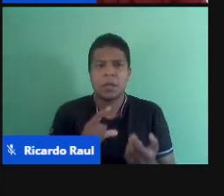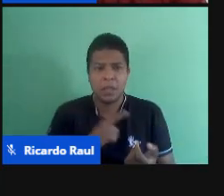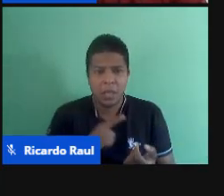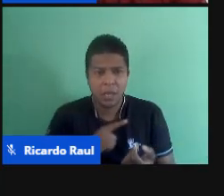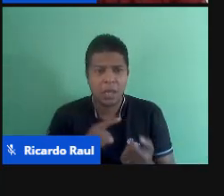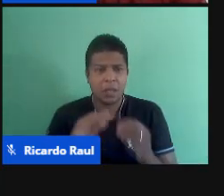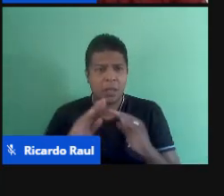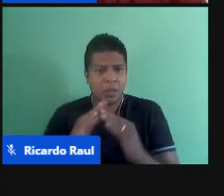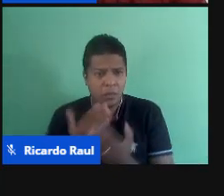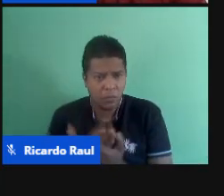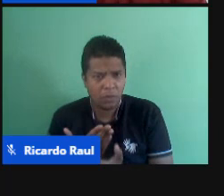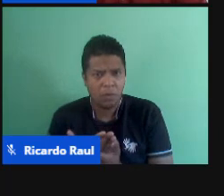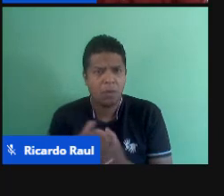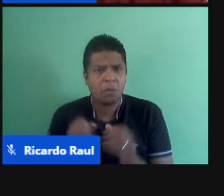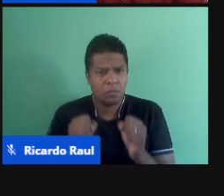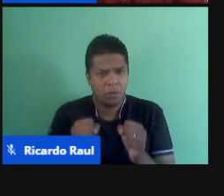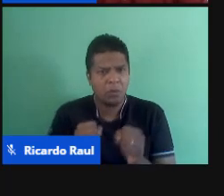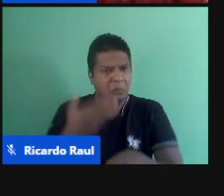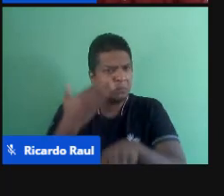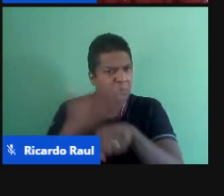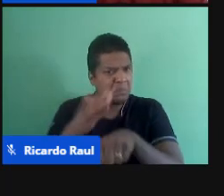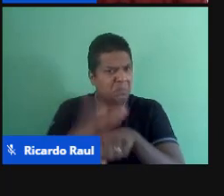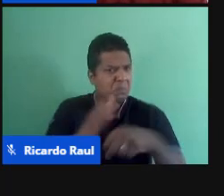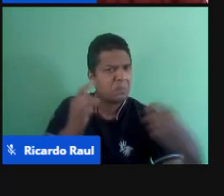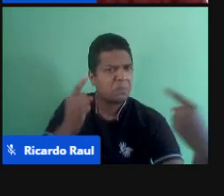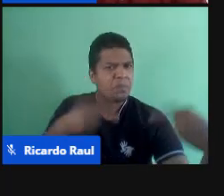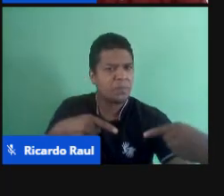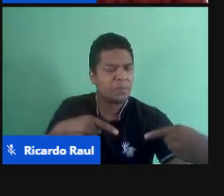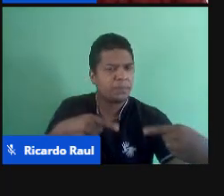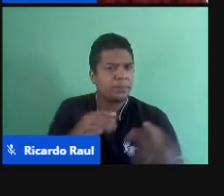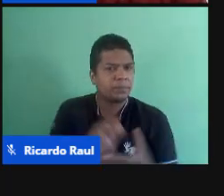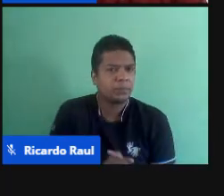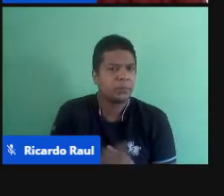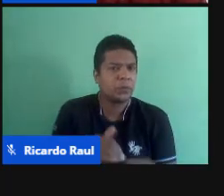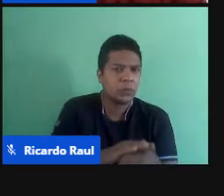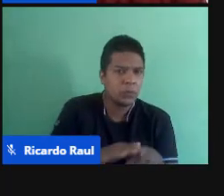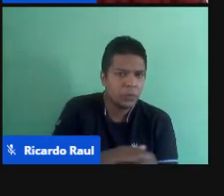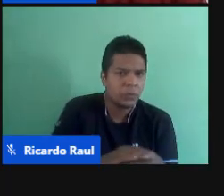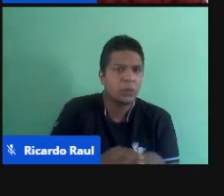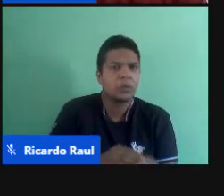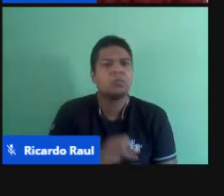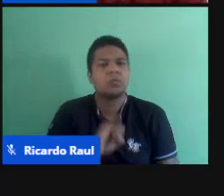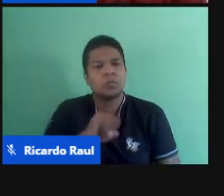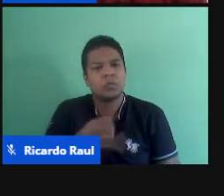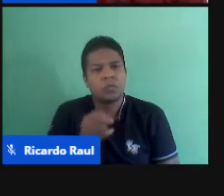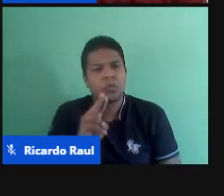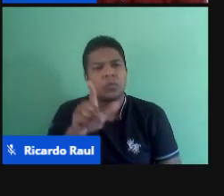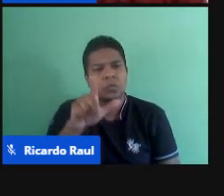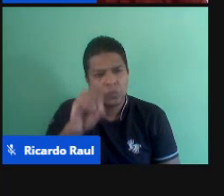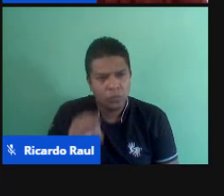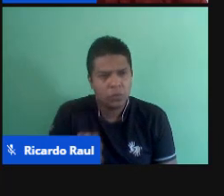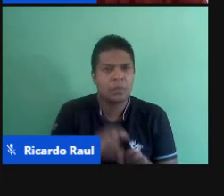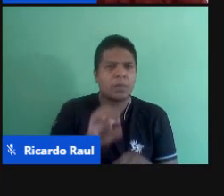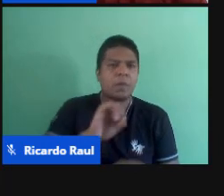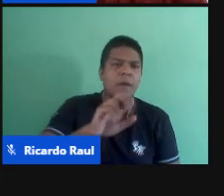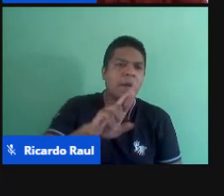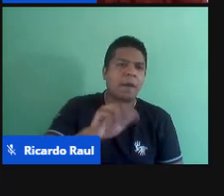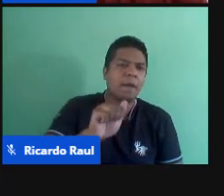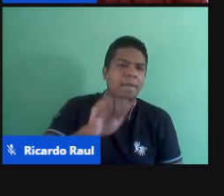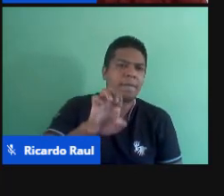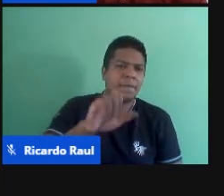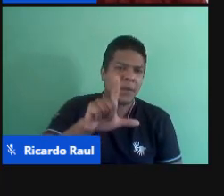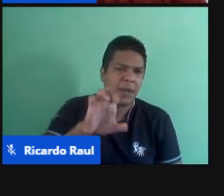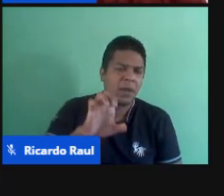um trabalho de alto rendimento. Então, a discussão do Rafael, do Júlio, nesse sentido, era que qual